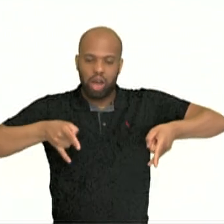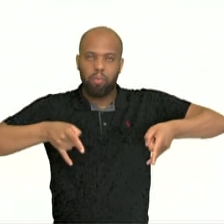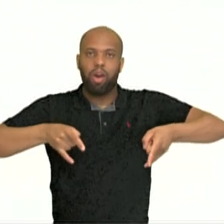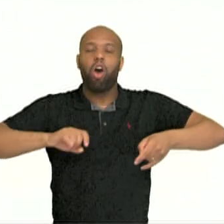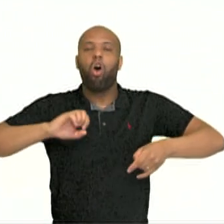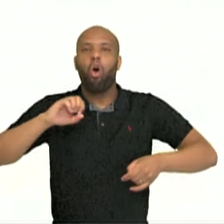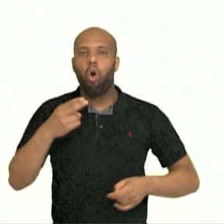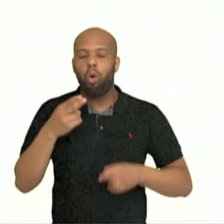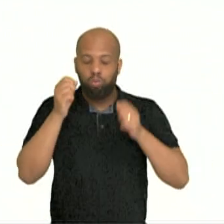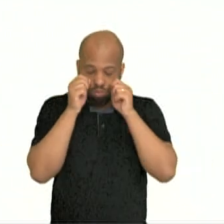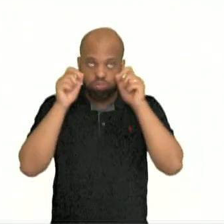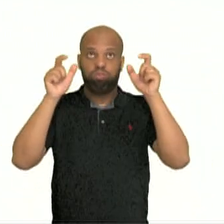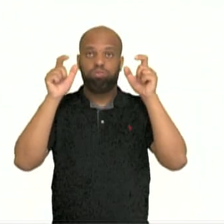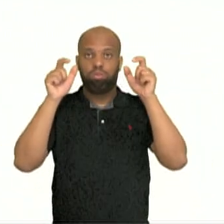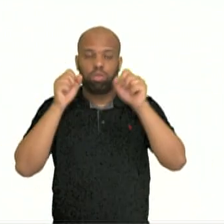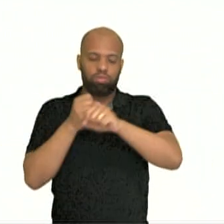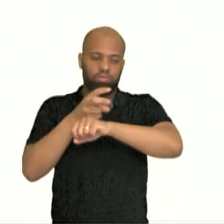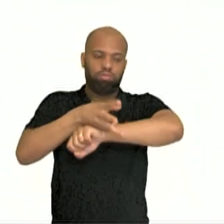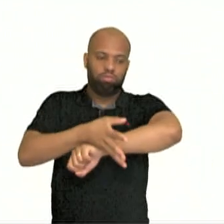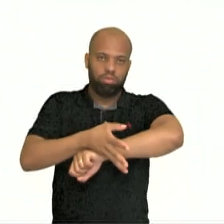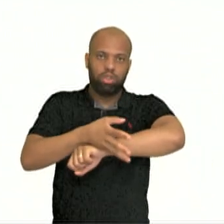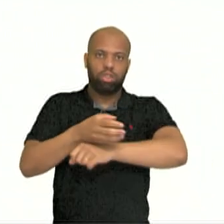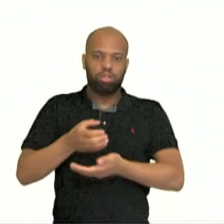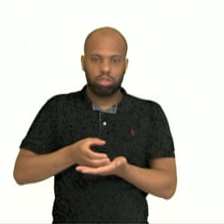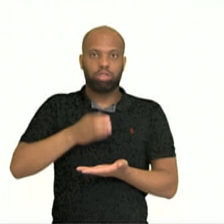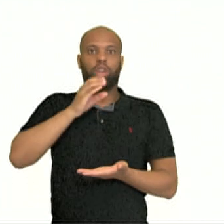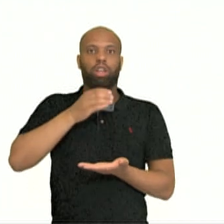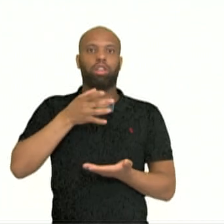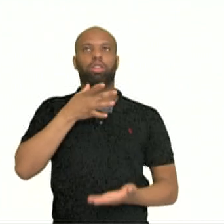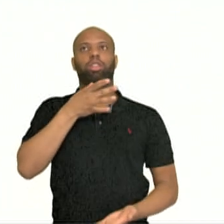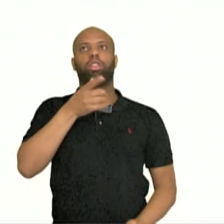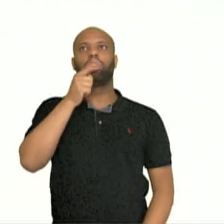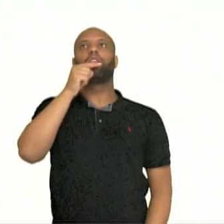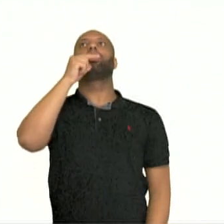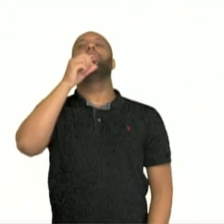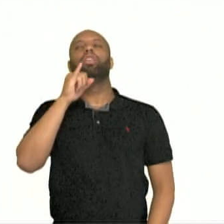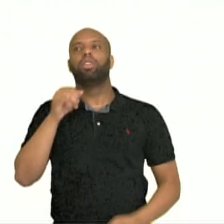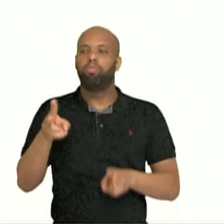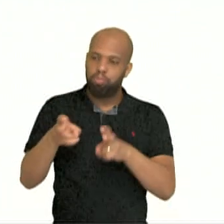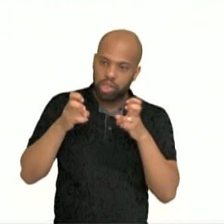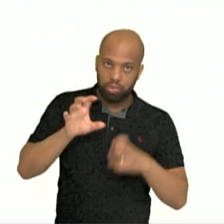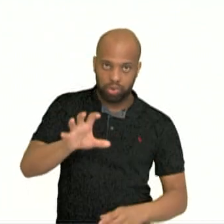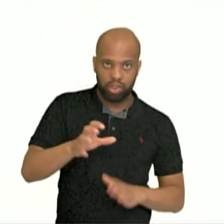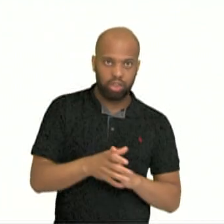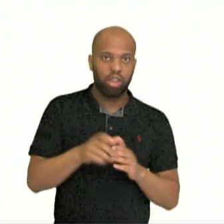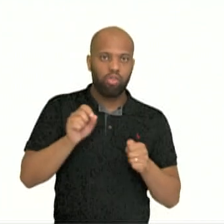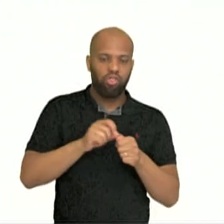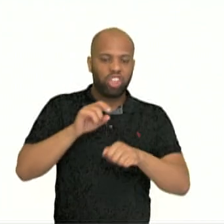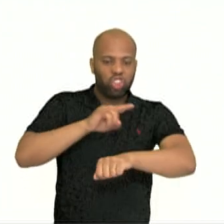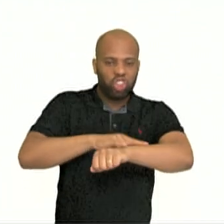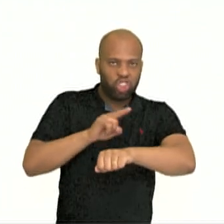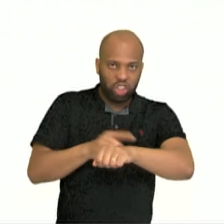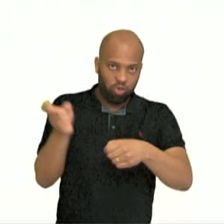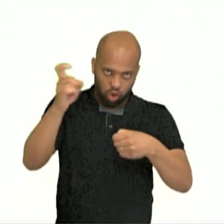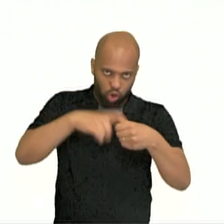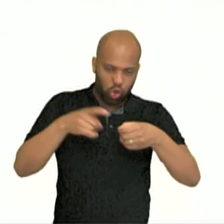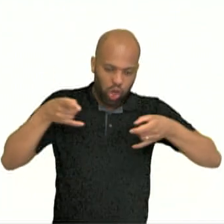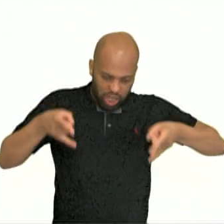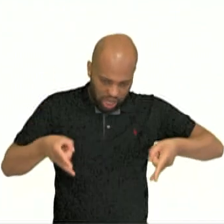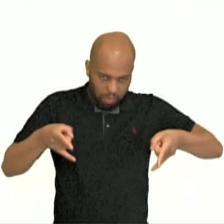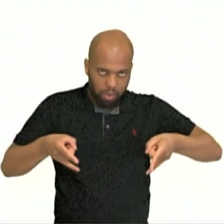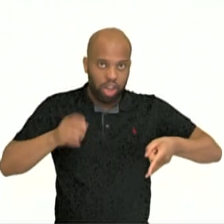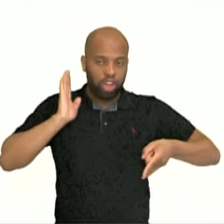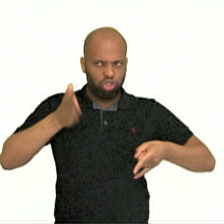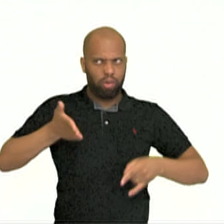água no decorrer da madrugada. Ao perceber estas ocorrências, fazendo xixi na cama de novo, já